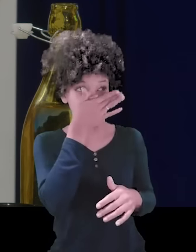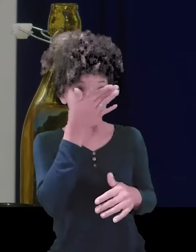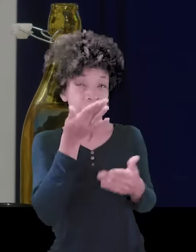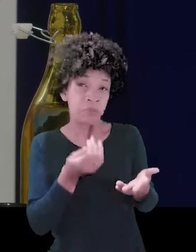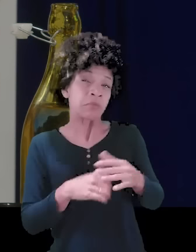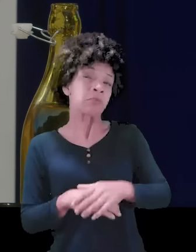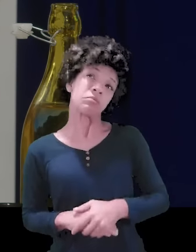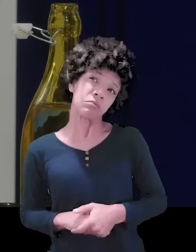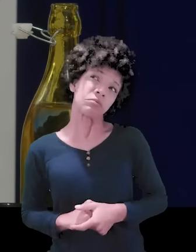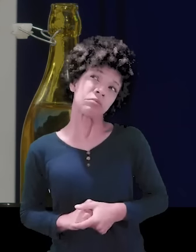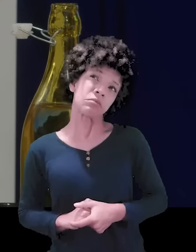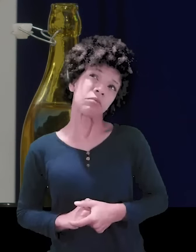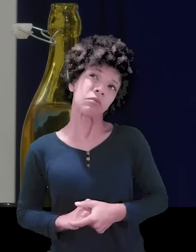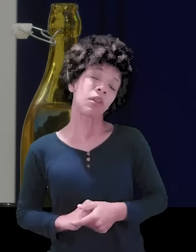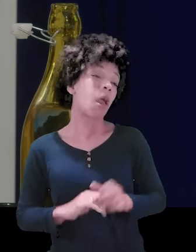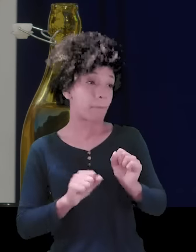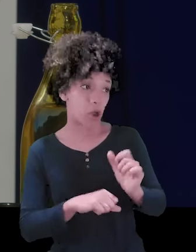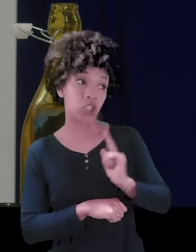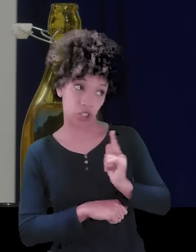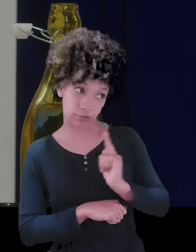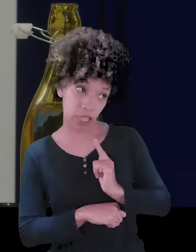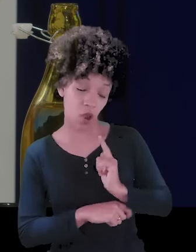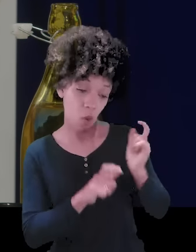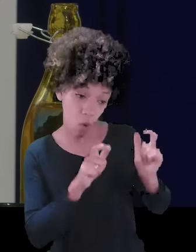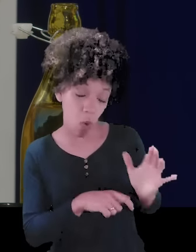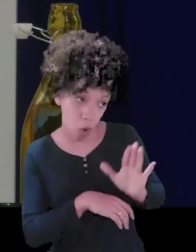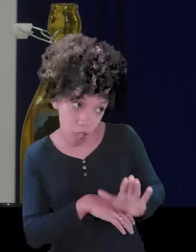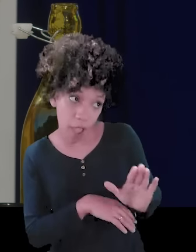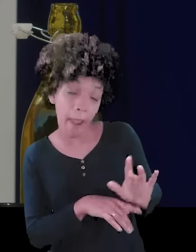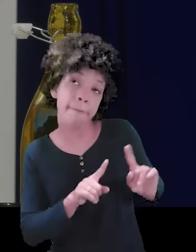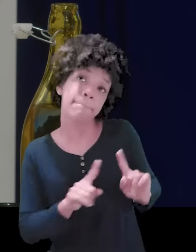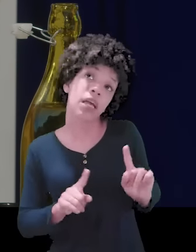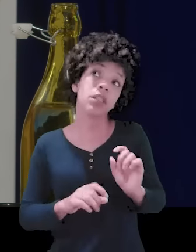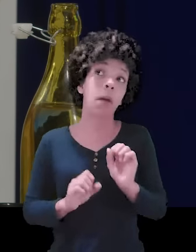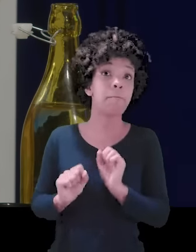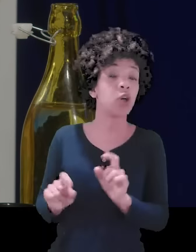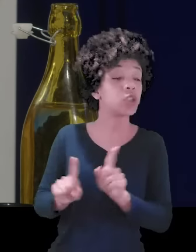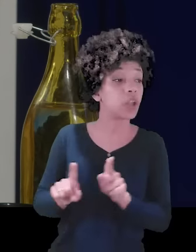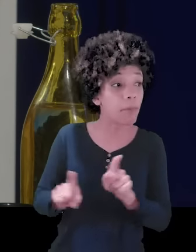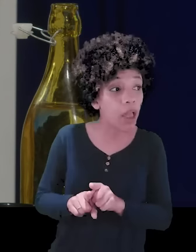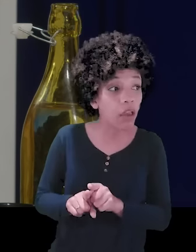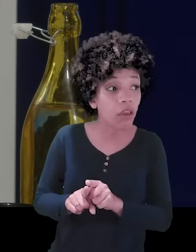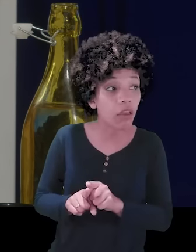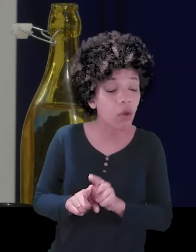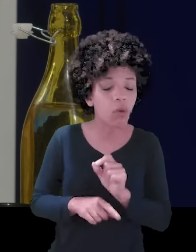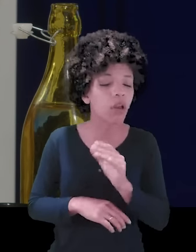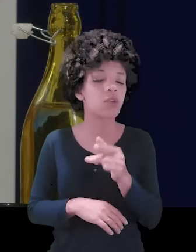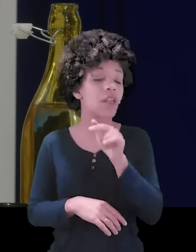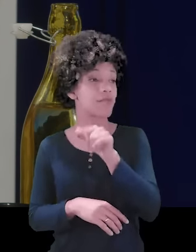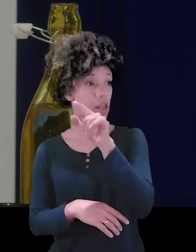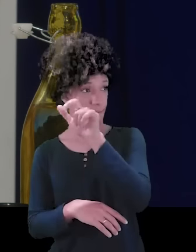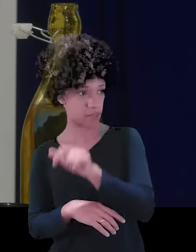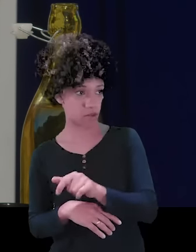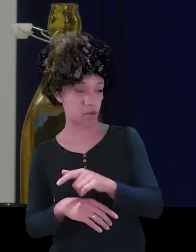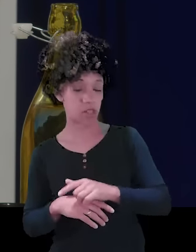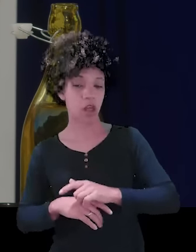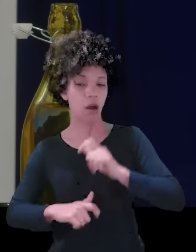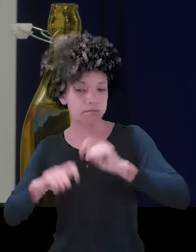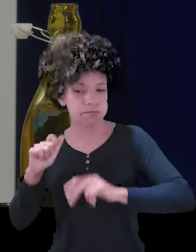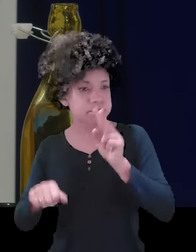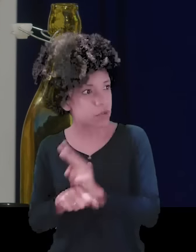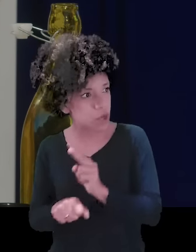assim Pode ser que exista um lugar desse ou pode ser que esse esse essa pessoa o